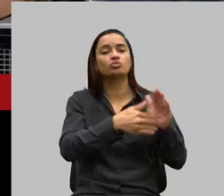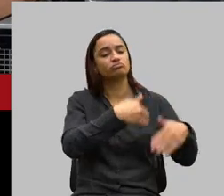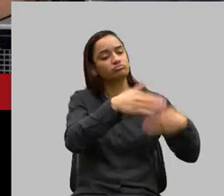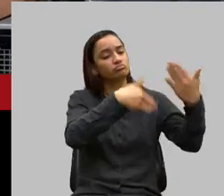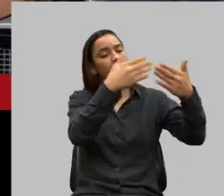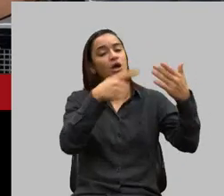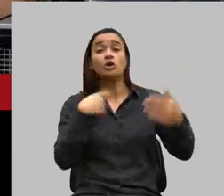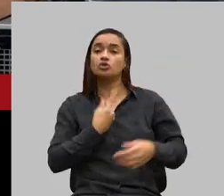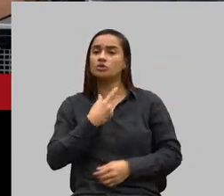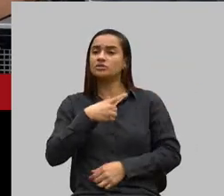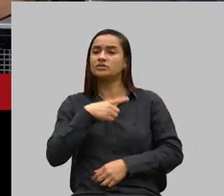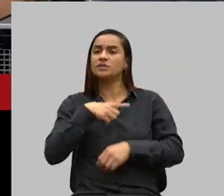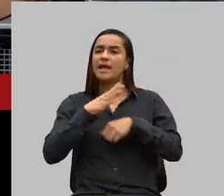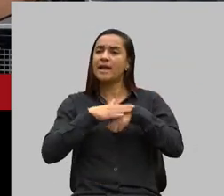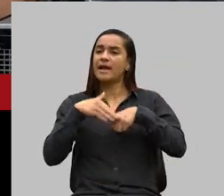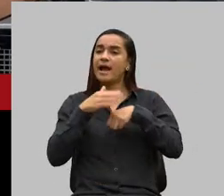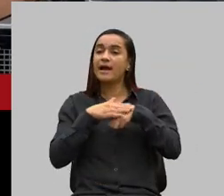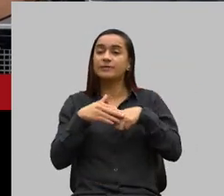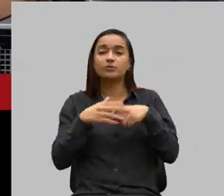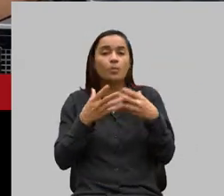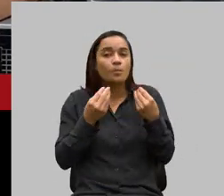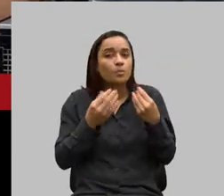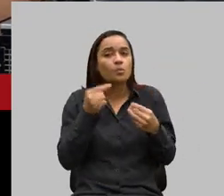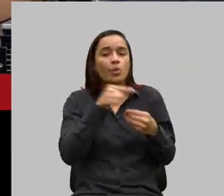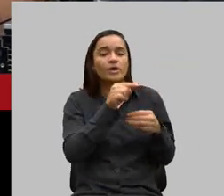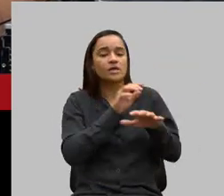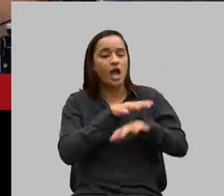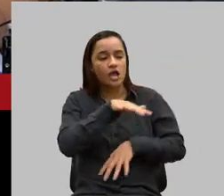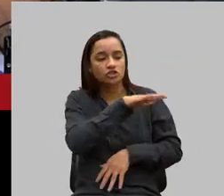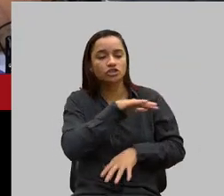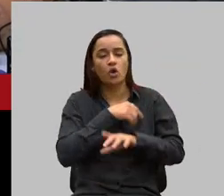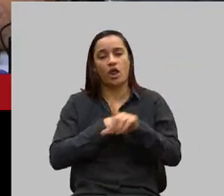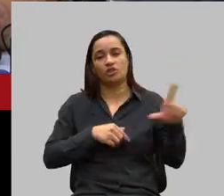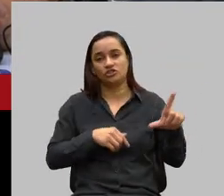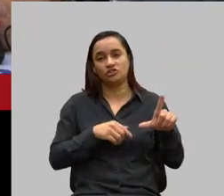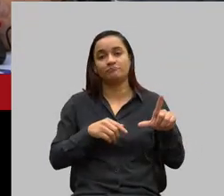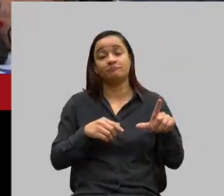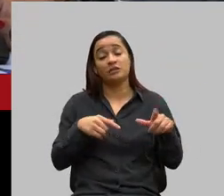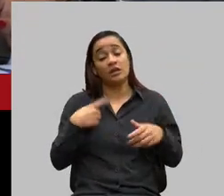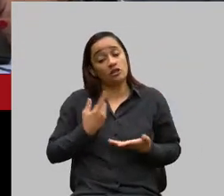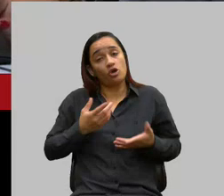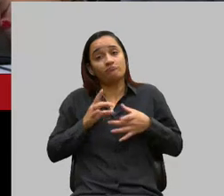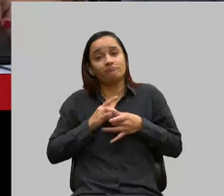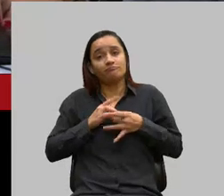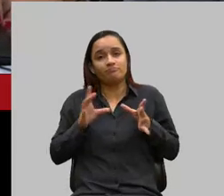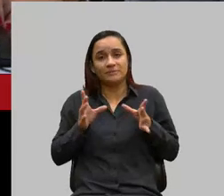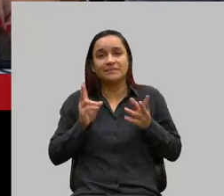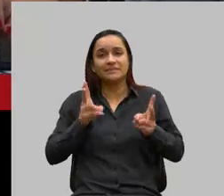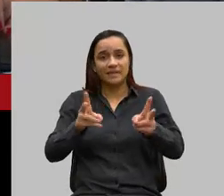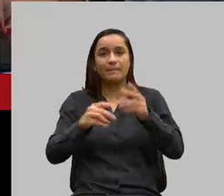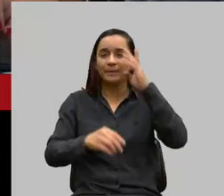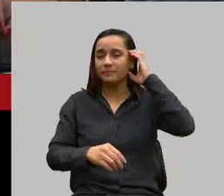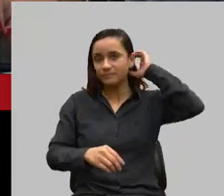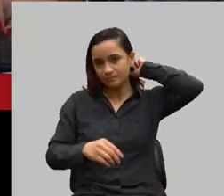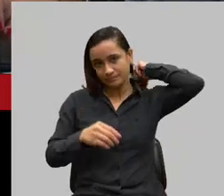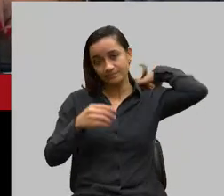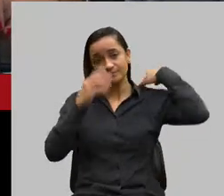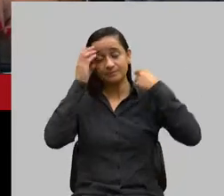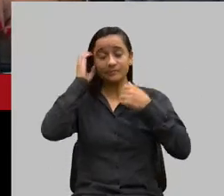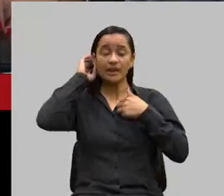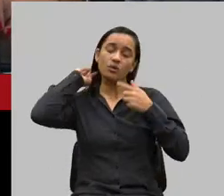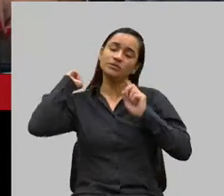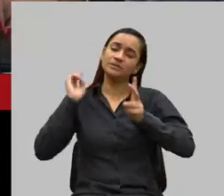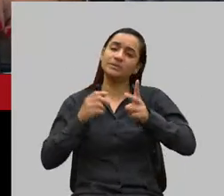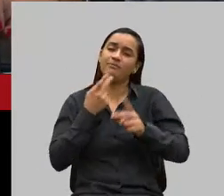região e ficamos à disposição né Sempre eh eu falo muito que para bons projetos nunca